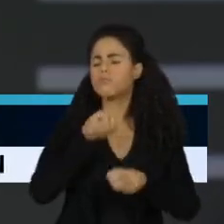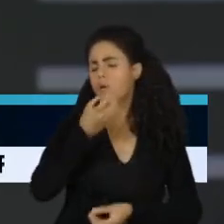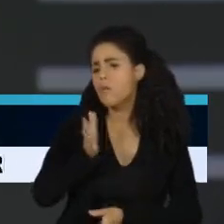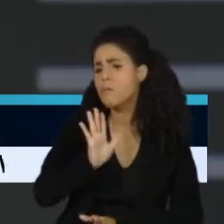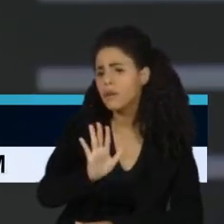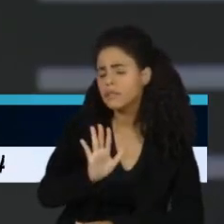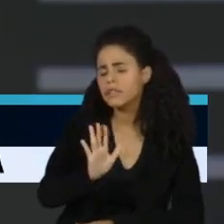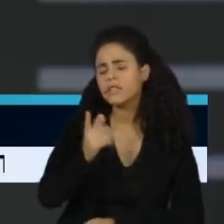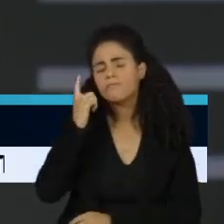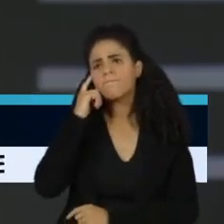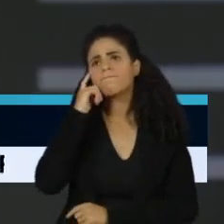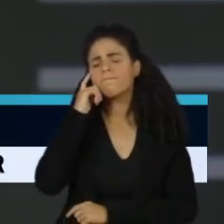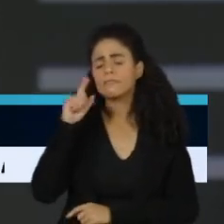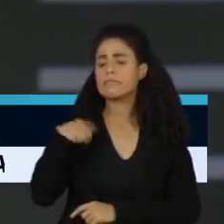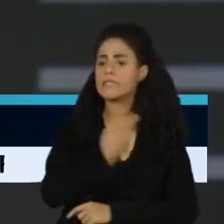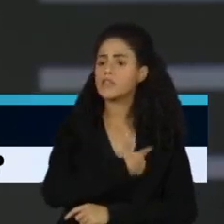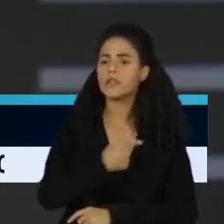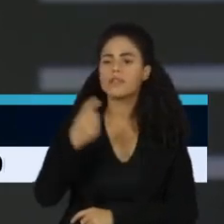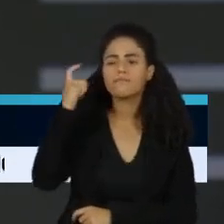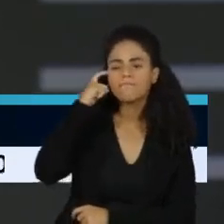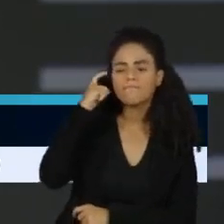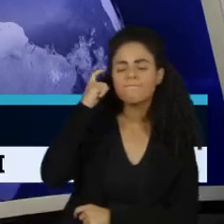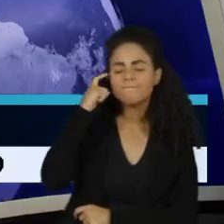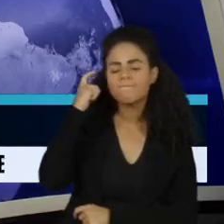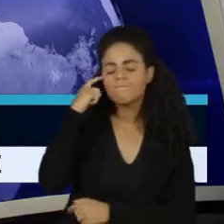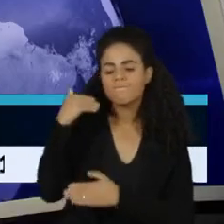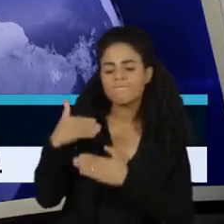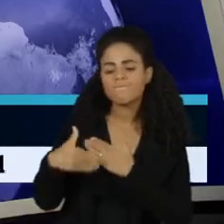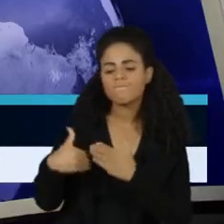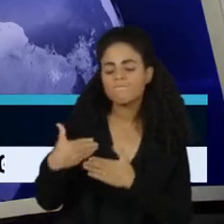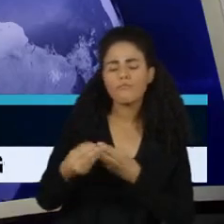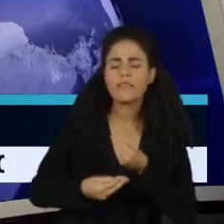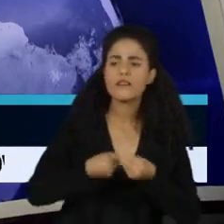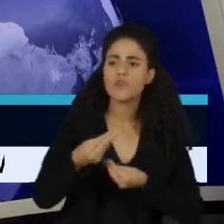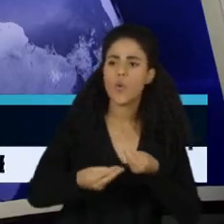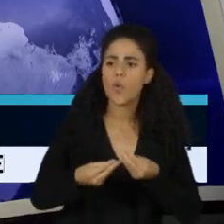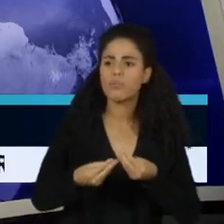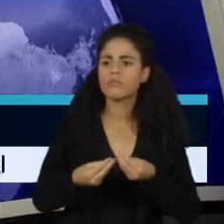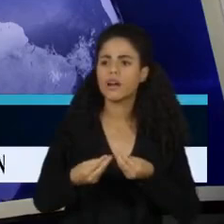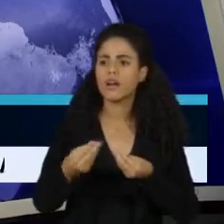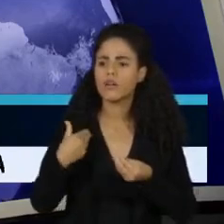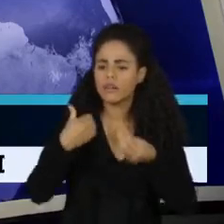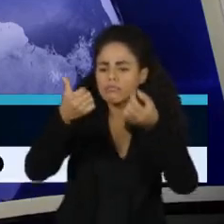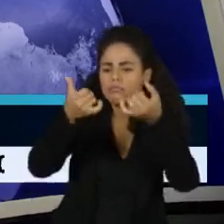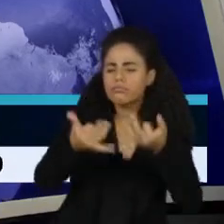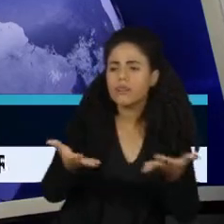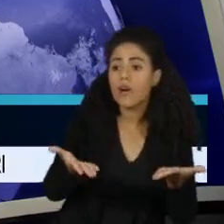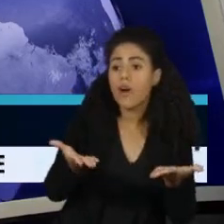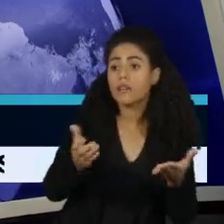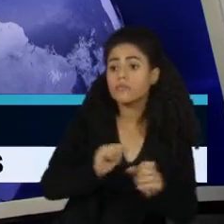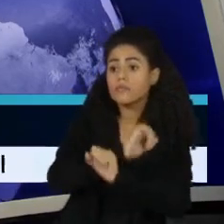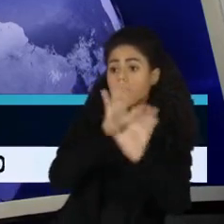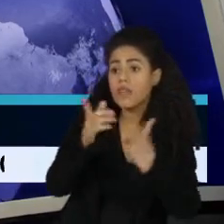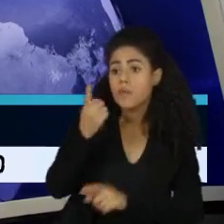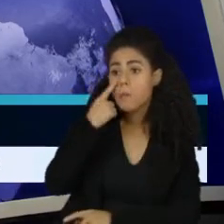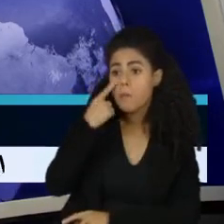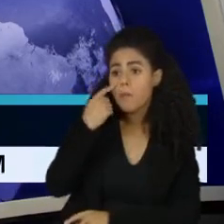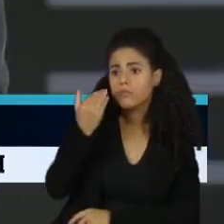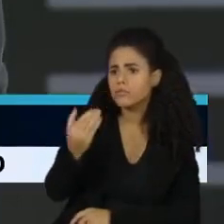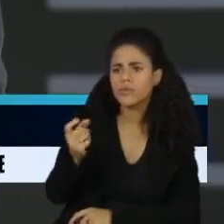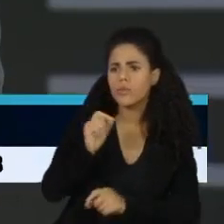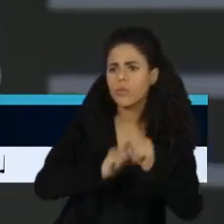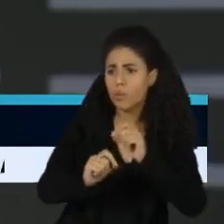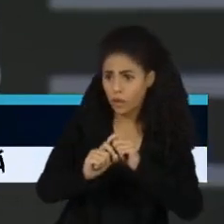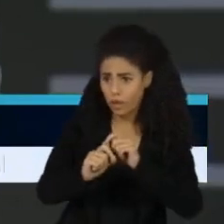né? E aí a gente vai ter que repensar isso em algum momento. Agora, da forma como está desenhado, fica muito claro que se o